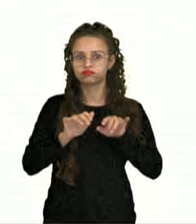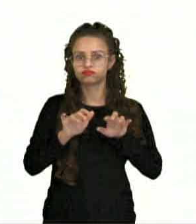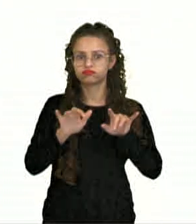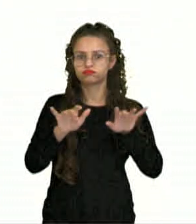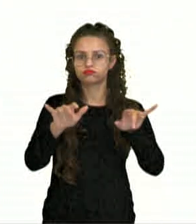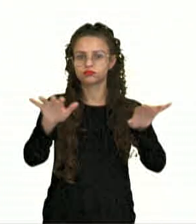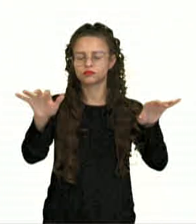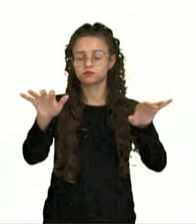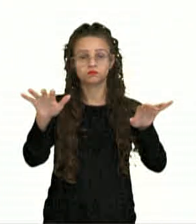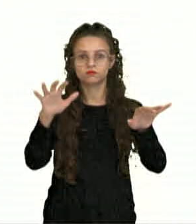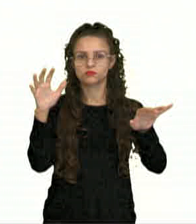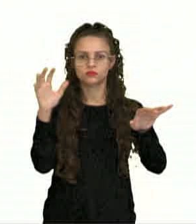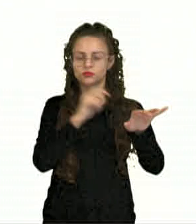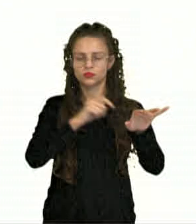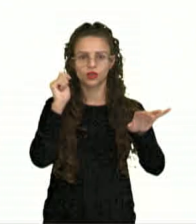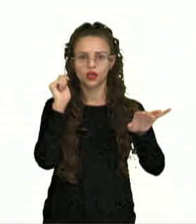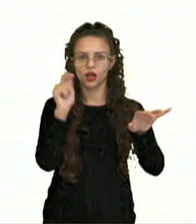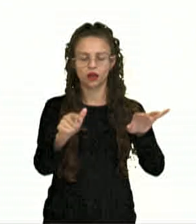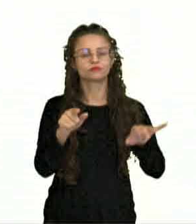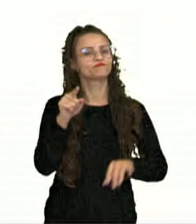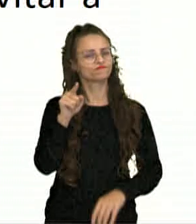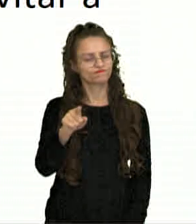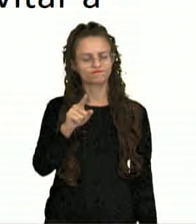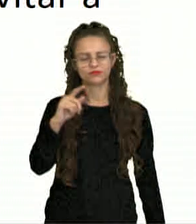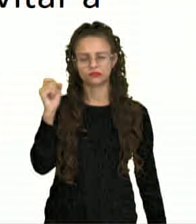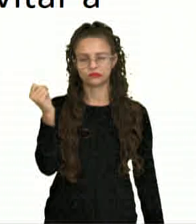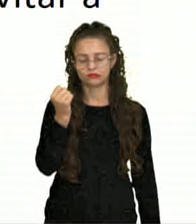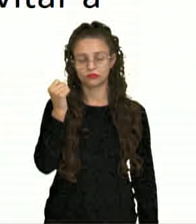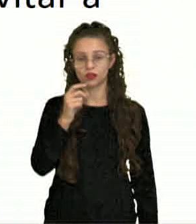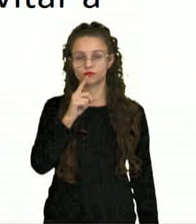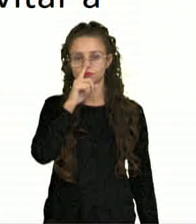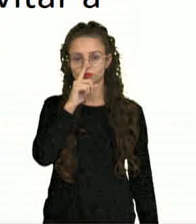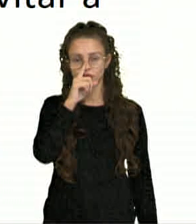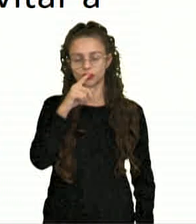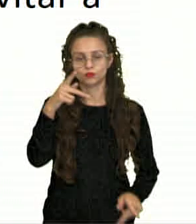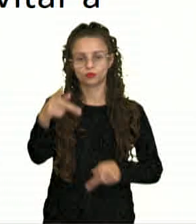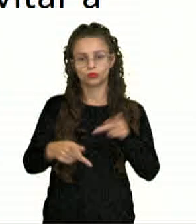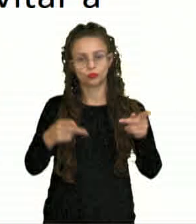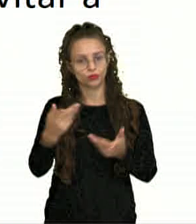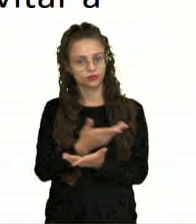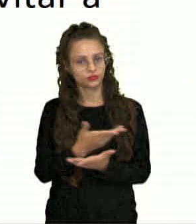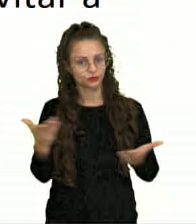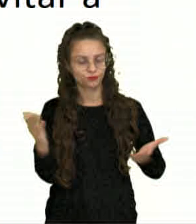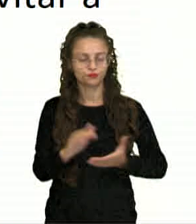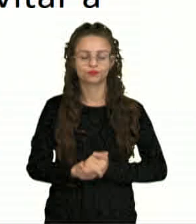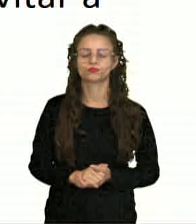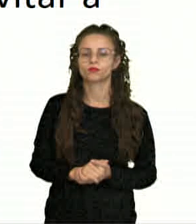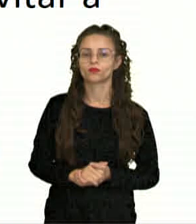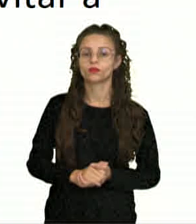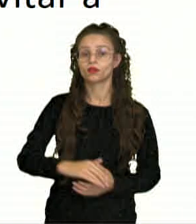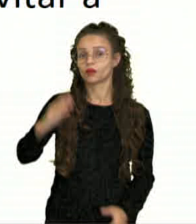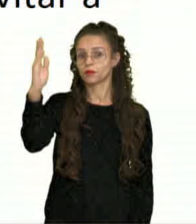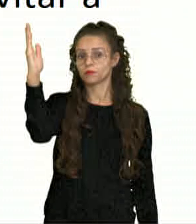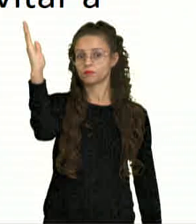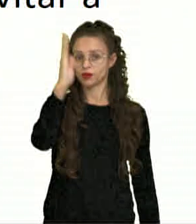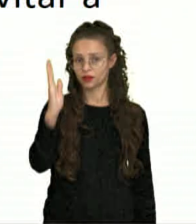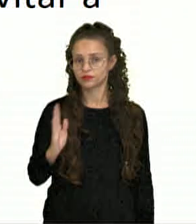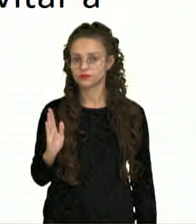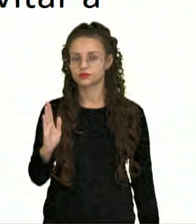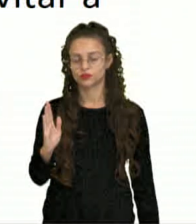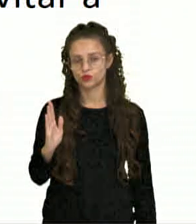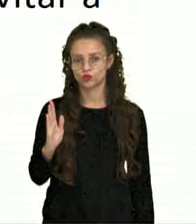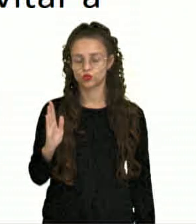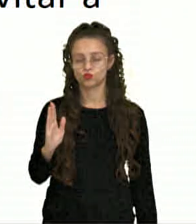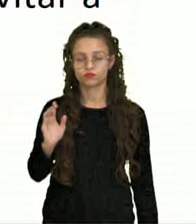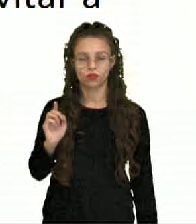pelo planeta, representando grave perigo para as populações. O Brasil, um dos